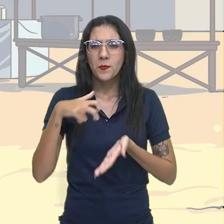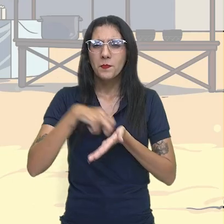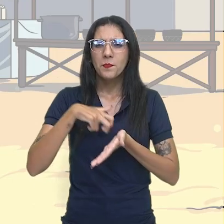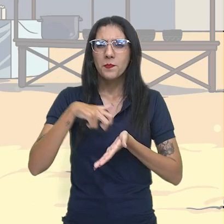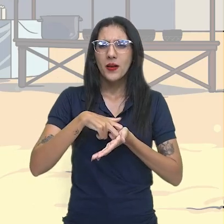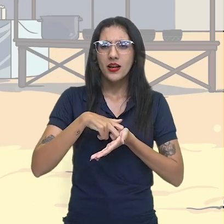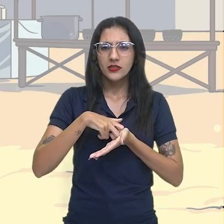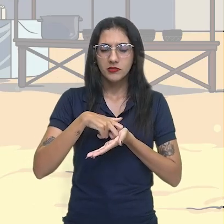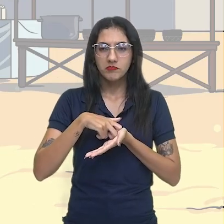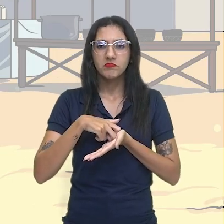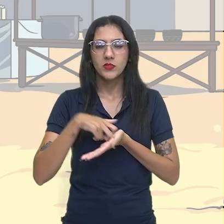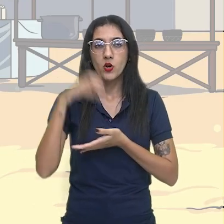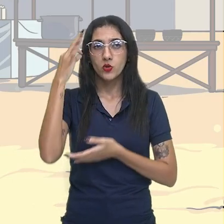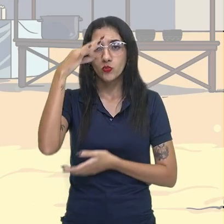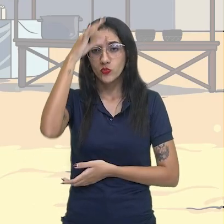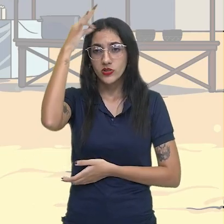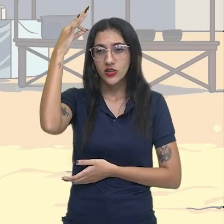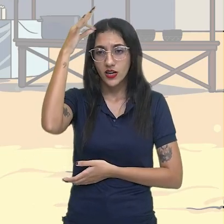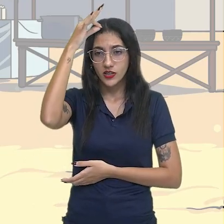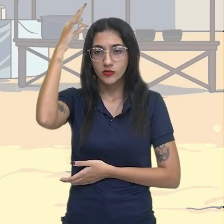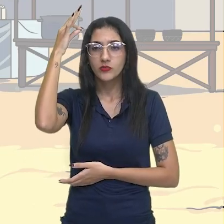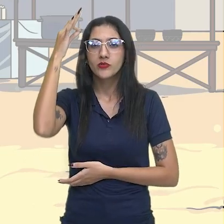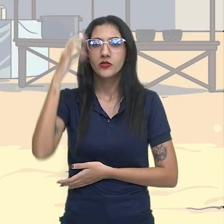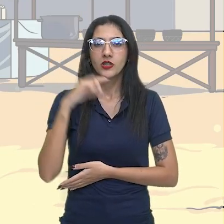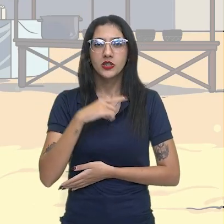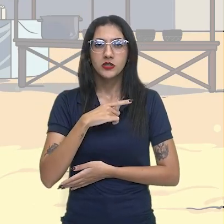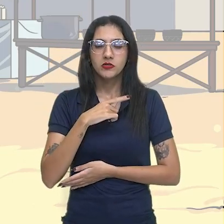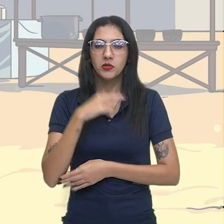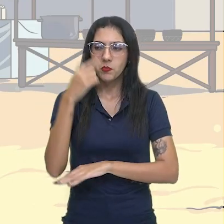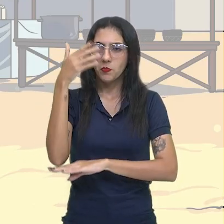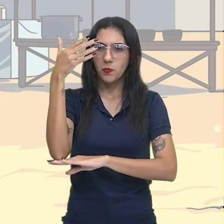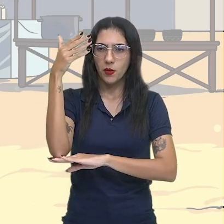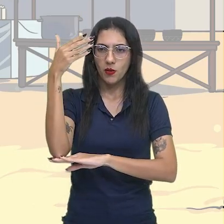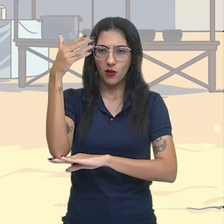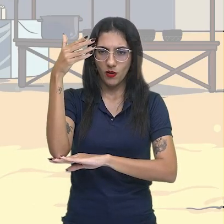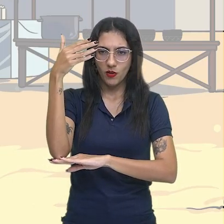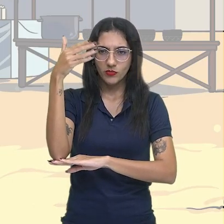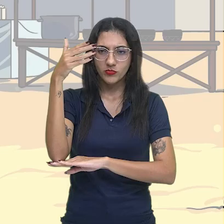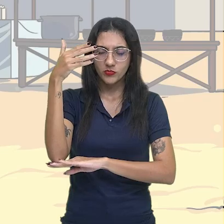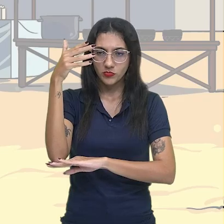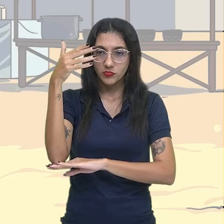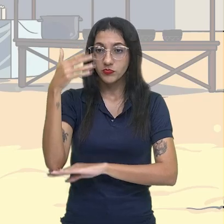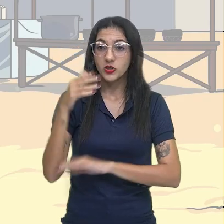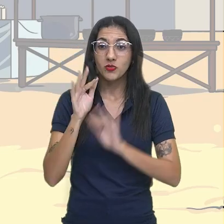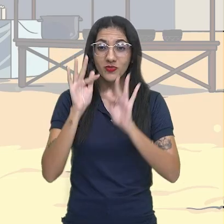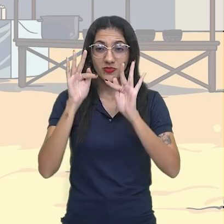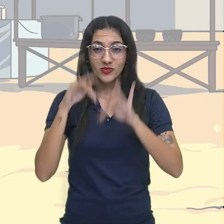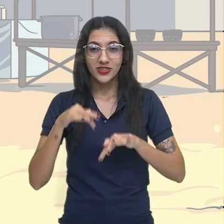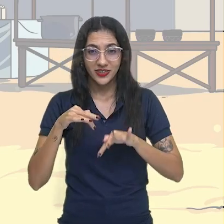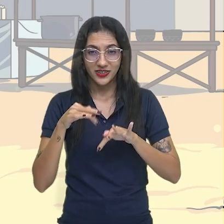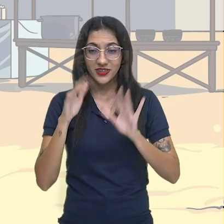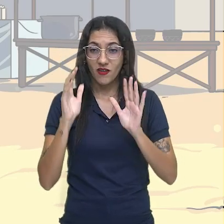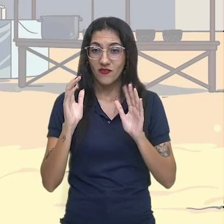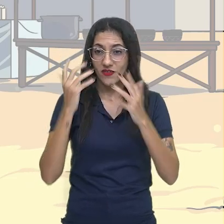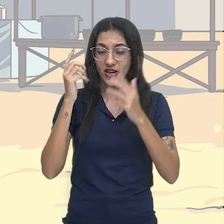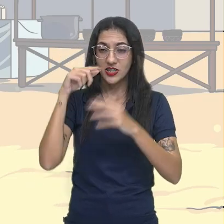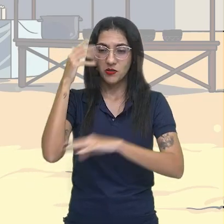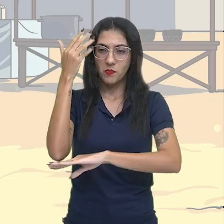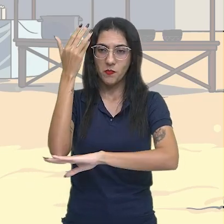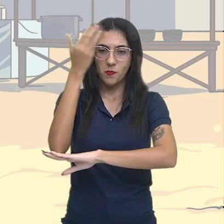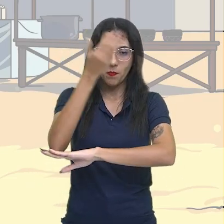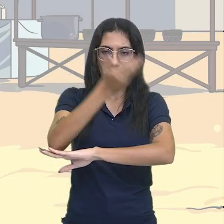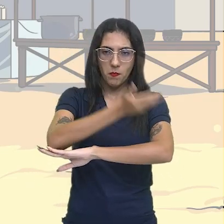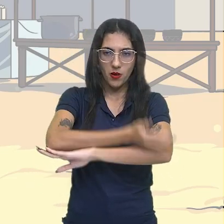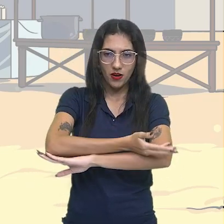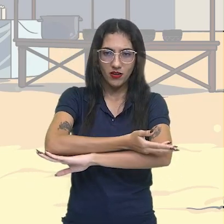são homenageados nesta festa estão colocados bem no alto. Ao final da festa, este mastro vai ser